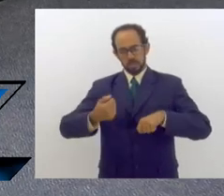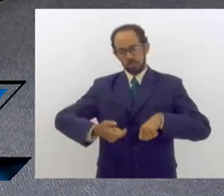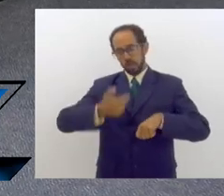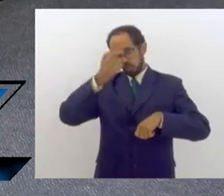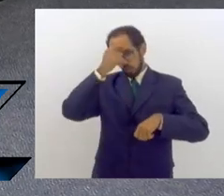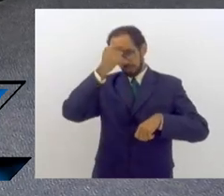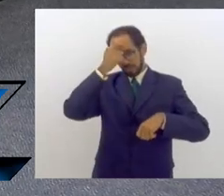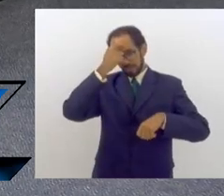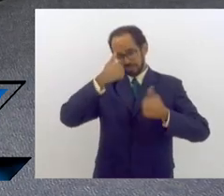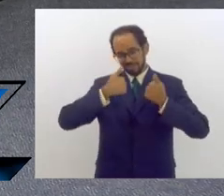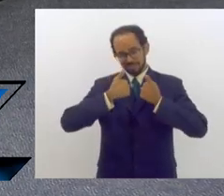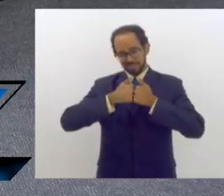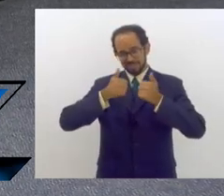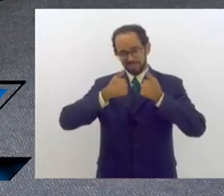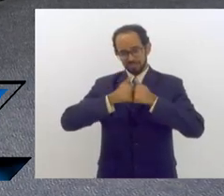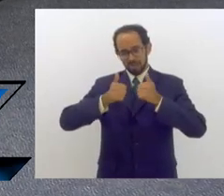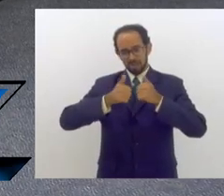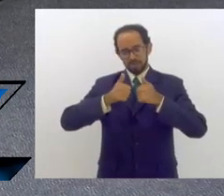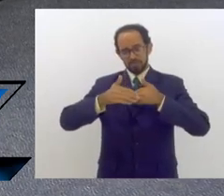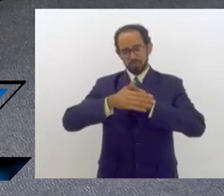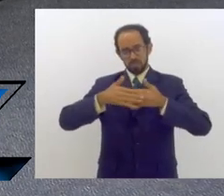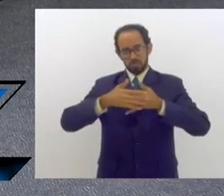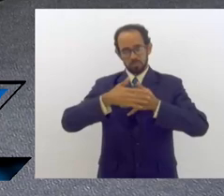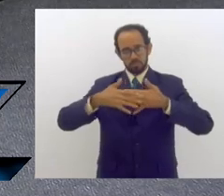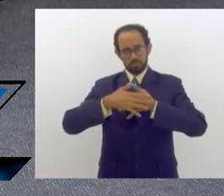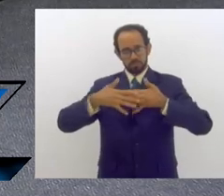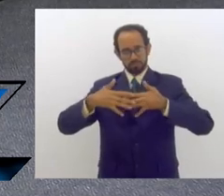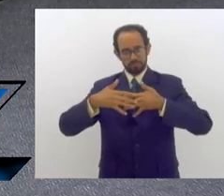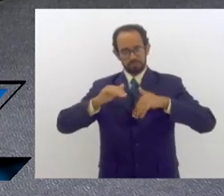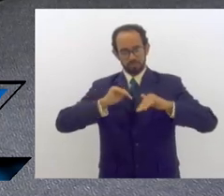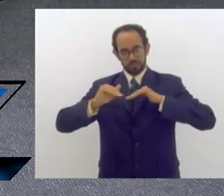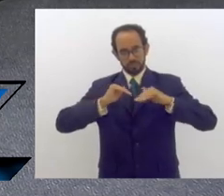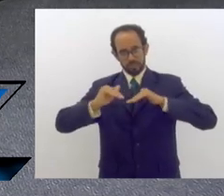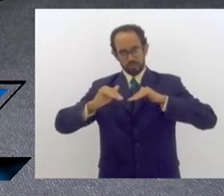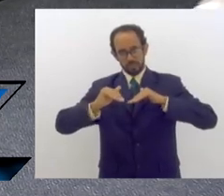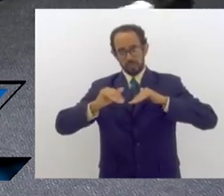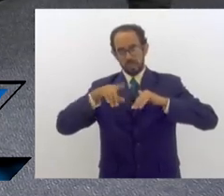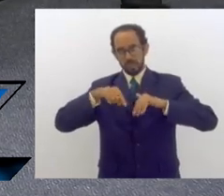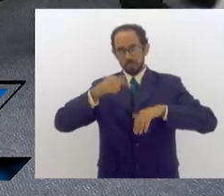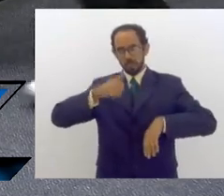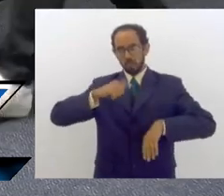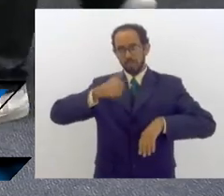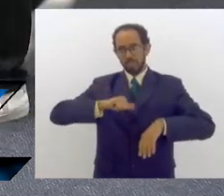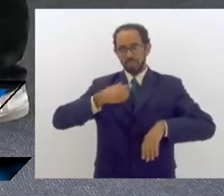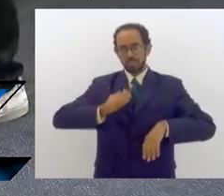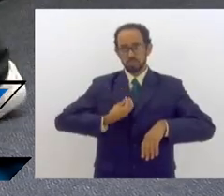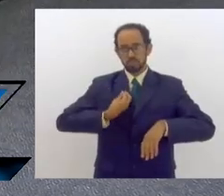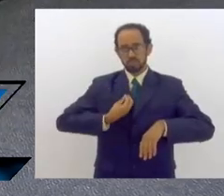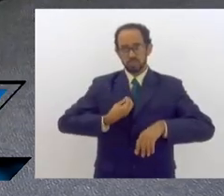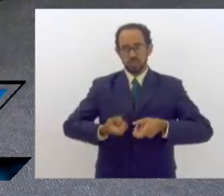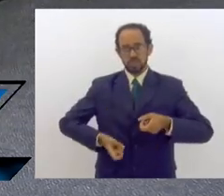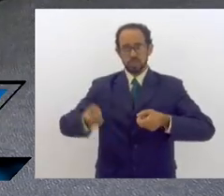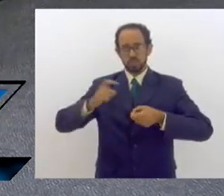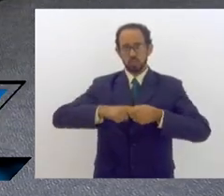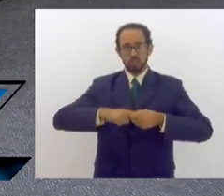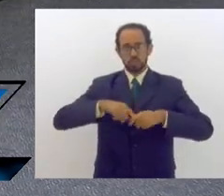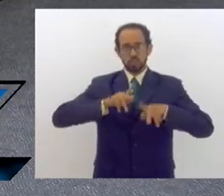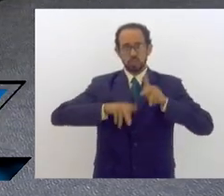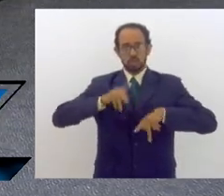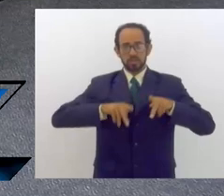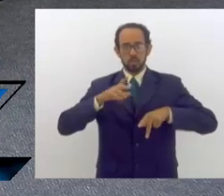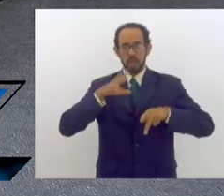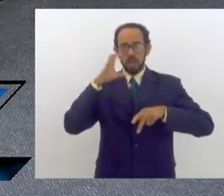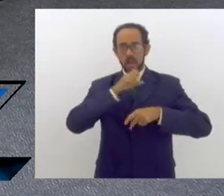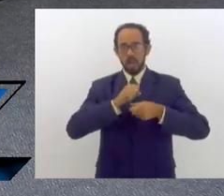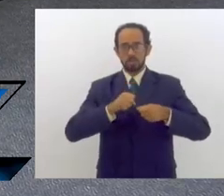que transporte mobilidade urbana não é para dar lucro é para garantir qualidade de vida e retorno da população mais rápida do seu trabalho para casa